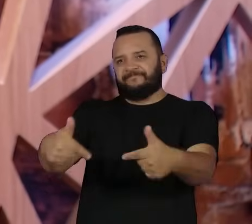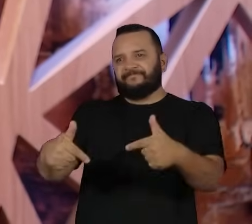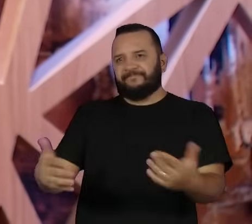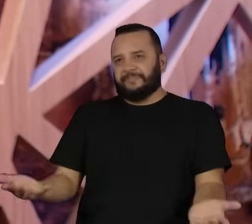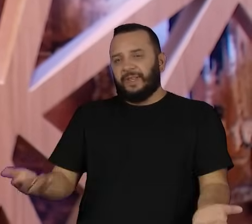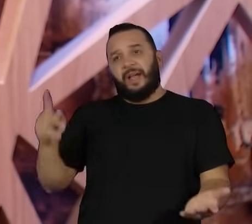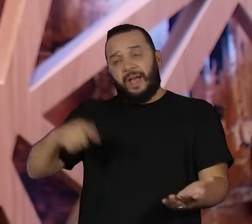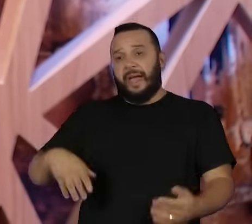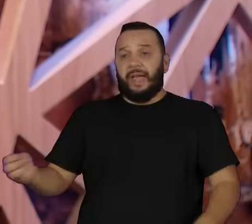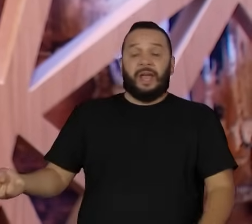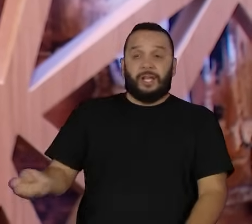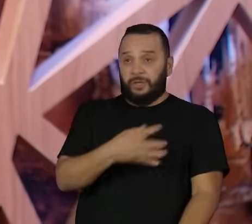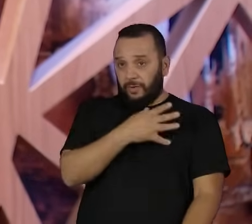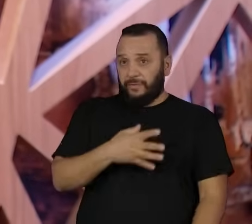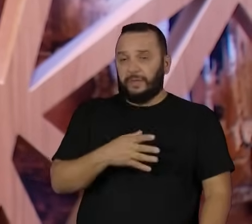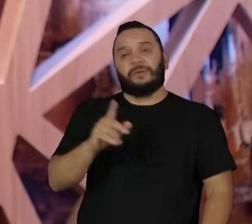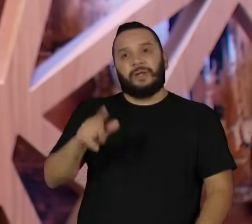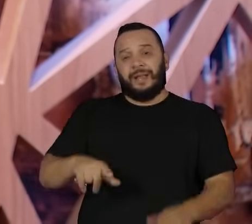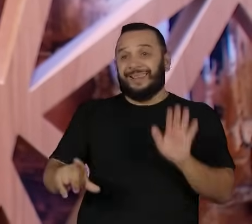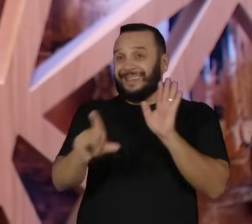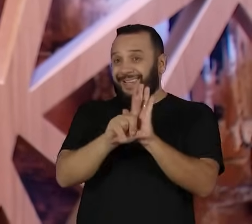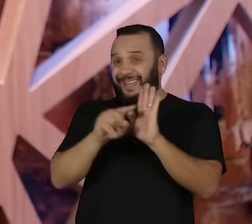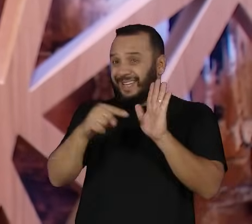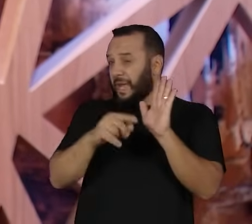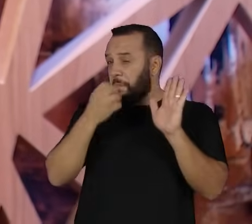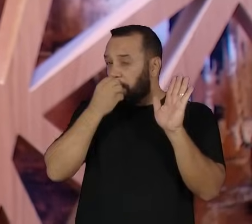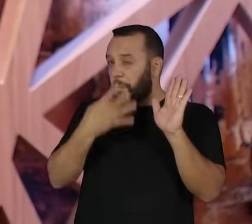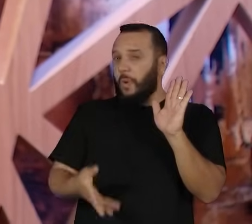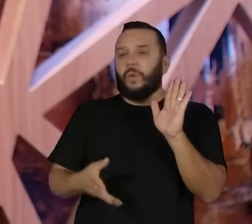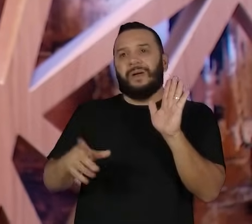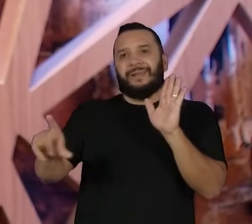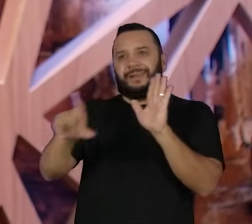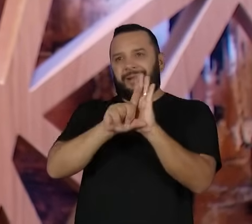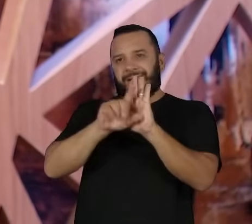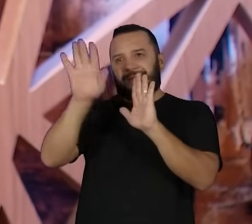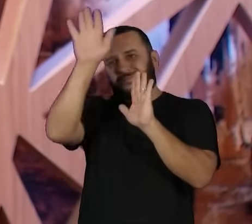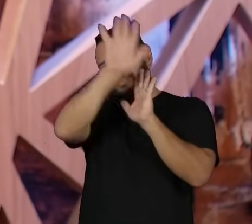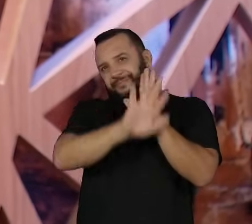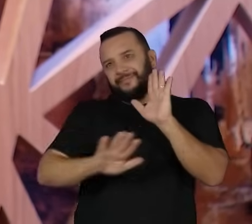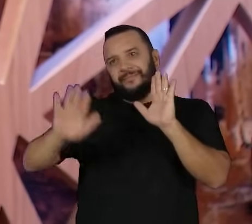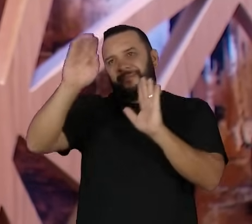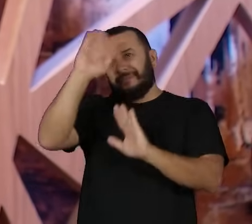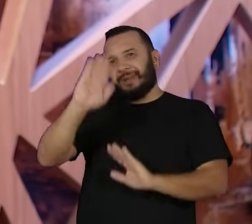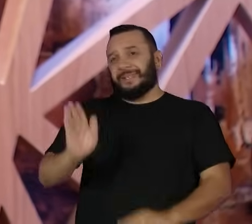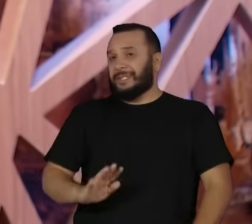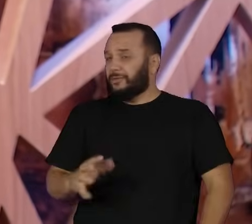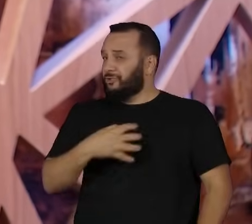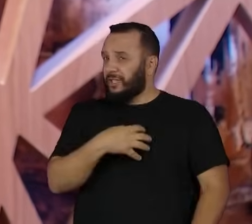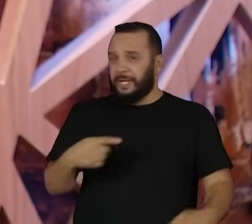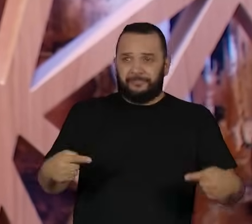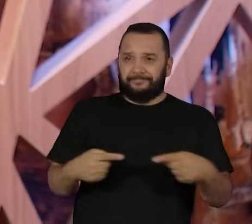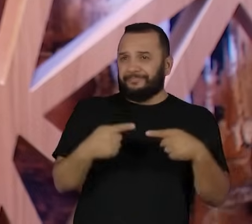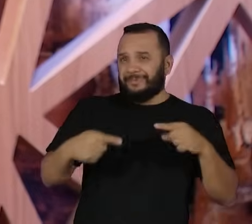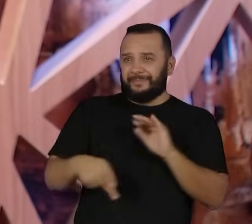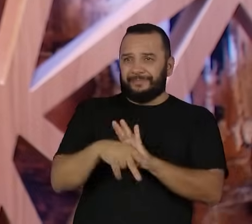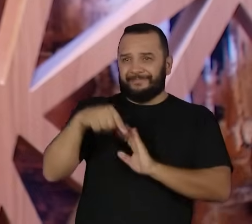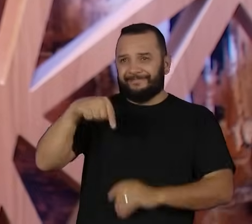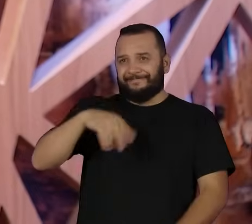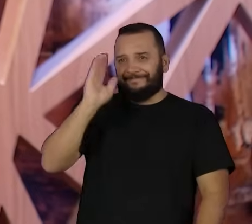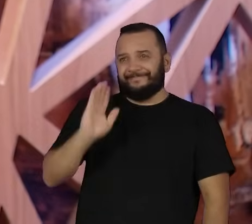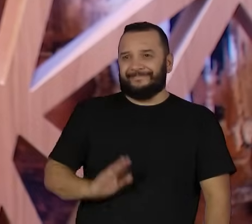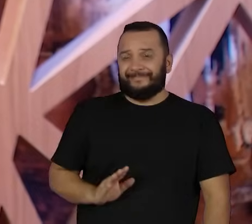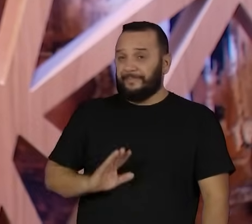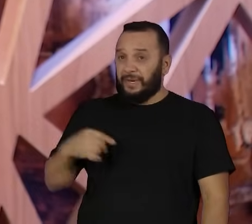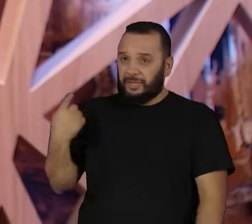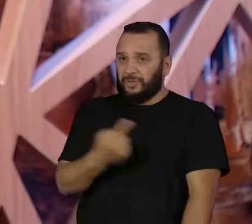inovadora, ela é muito inteligente, ela é feita para o Brasil, do jeito que o Brasil precisa, mas a gente precisa colocar a